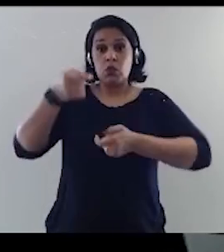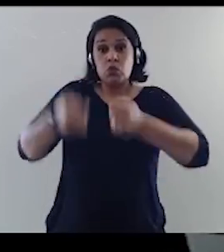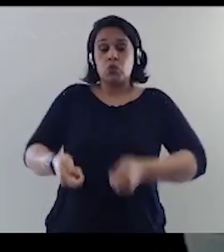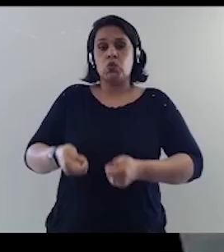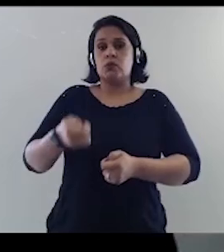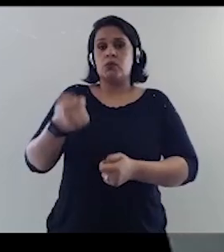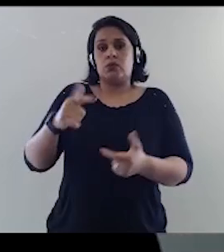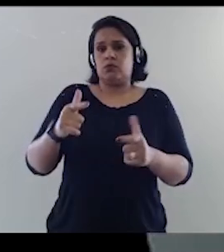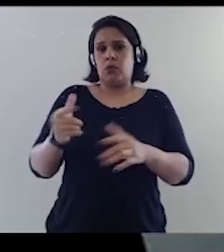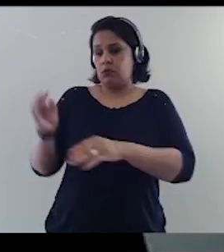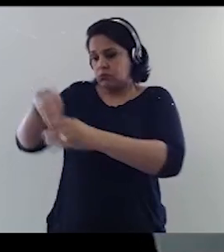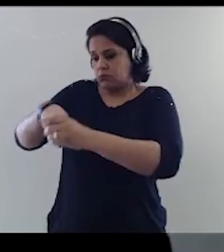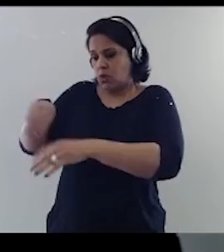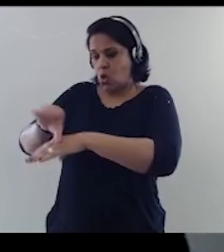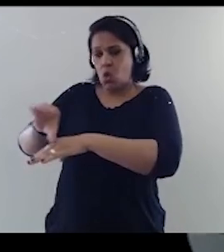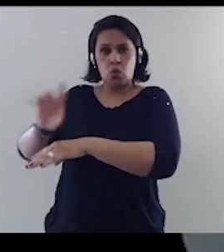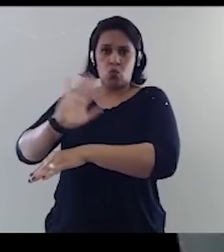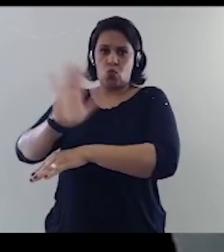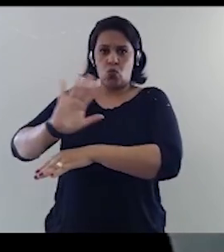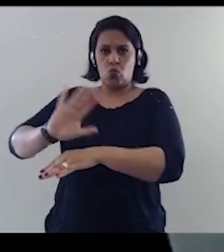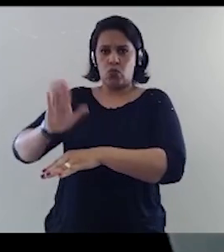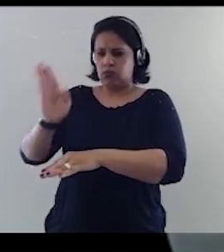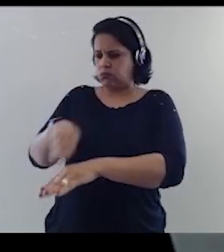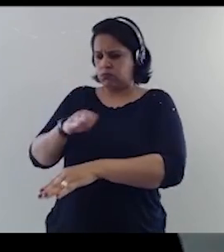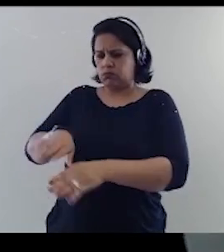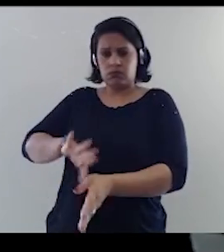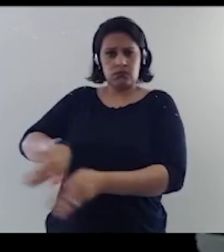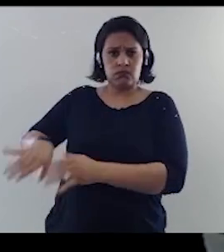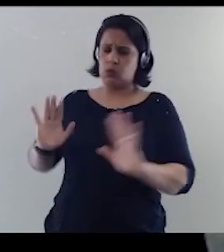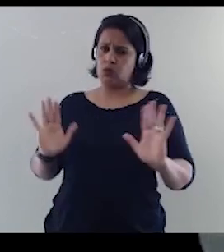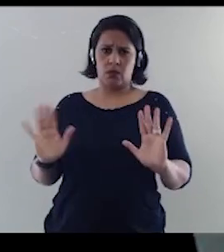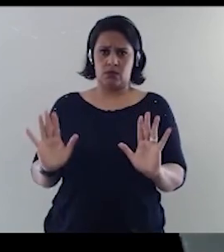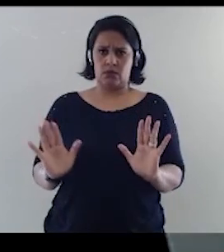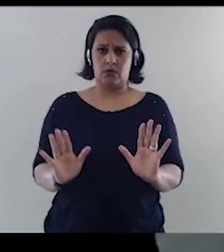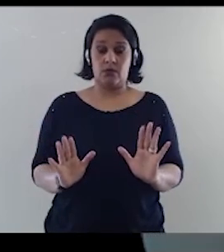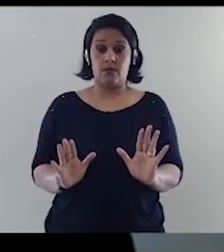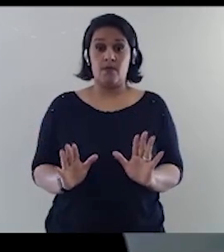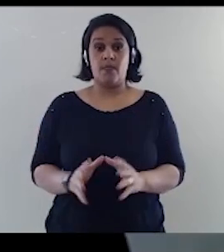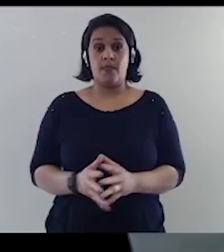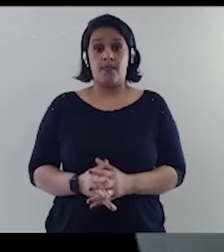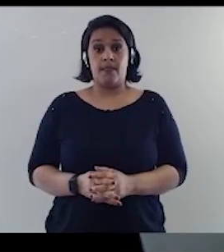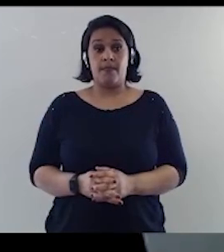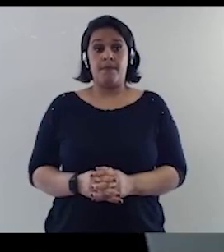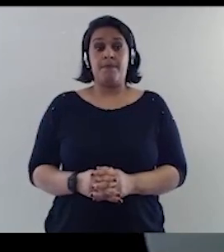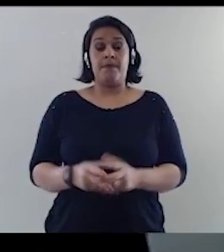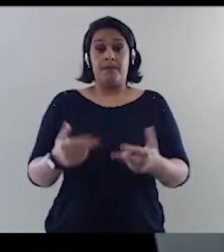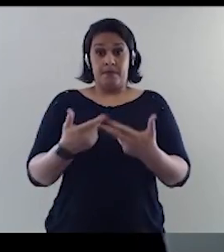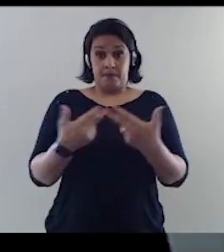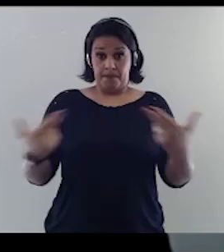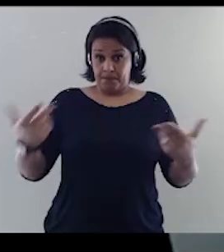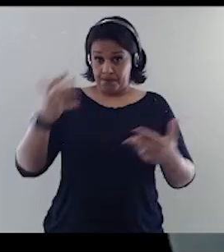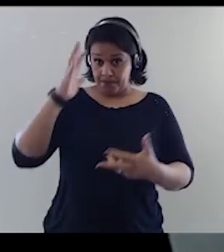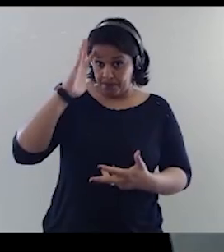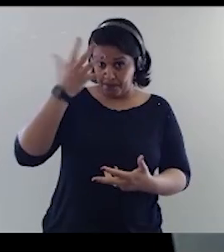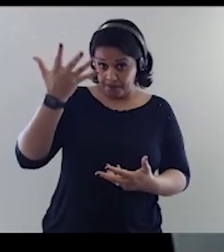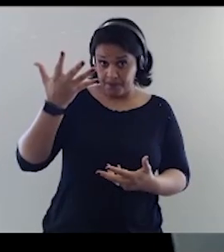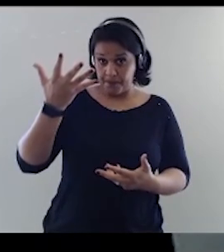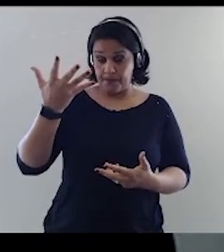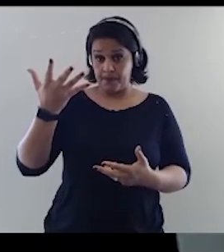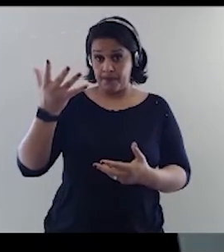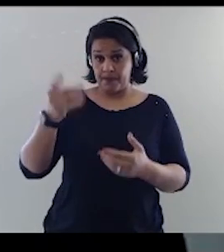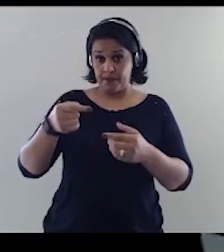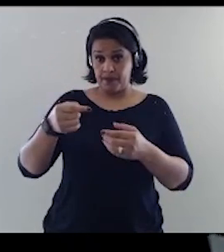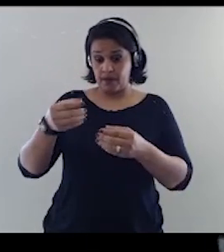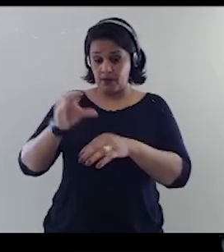da Constituição, não consta da lei do Tribunal Constitucional. As decisões de inconstitucionalidade